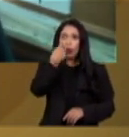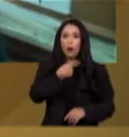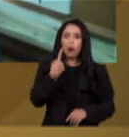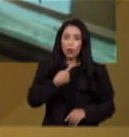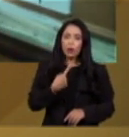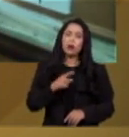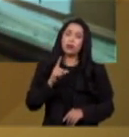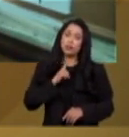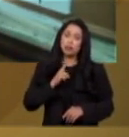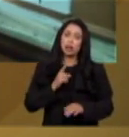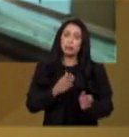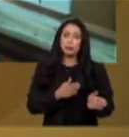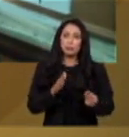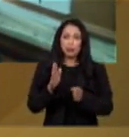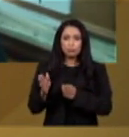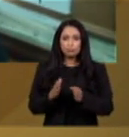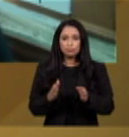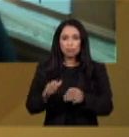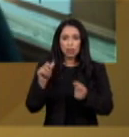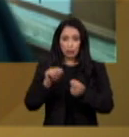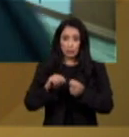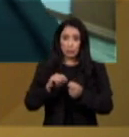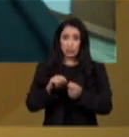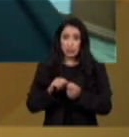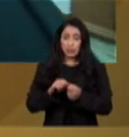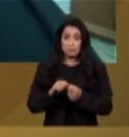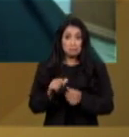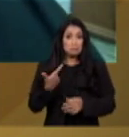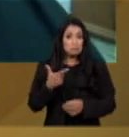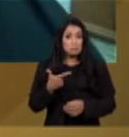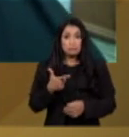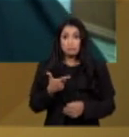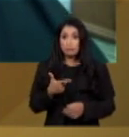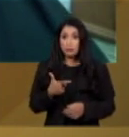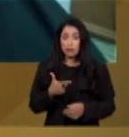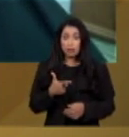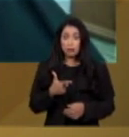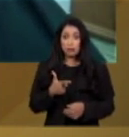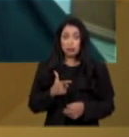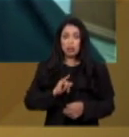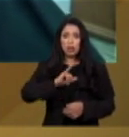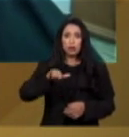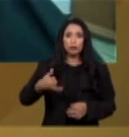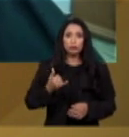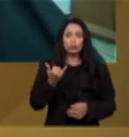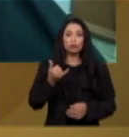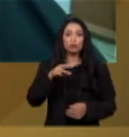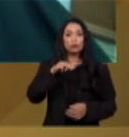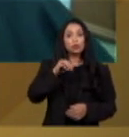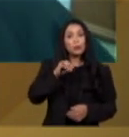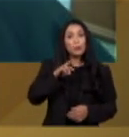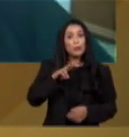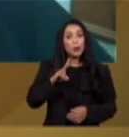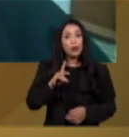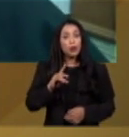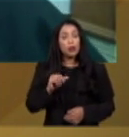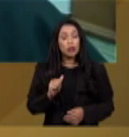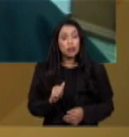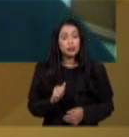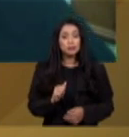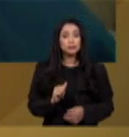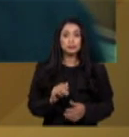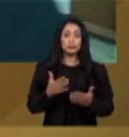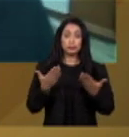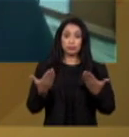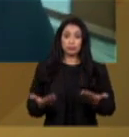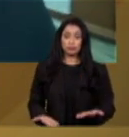fazê-lo, né? Não se terá a incidência dos juros da mora, dando-se